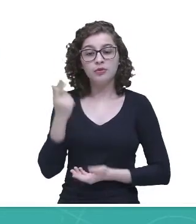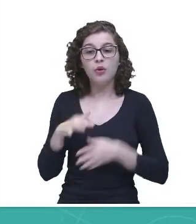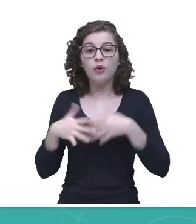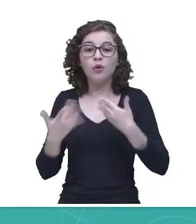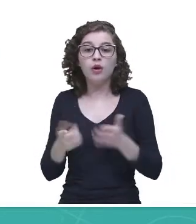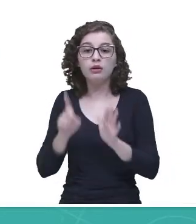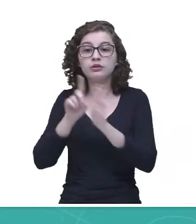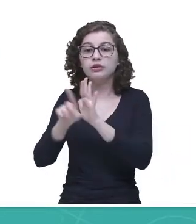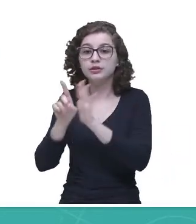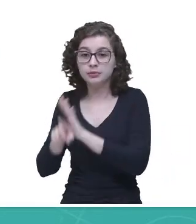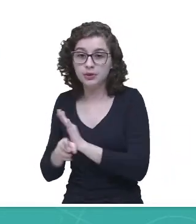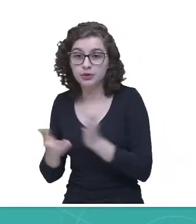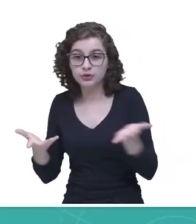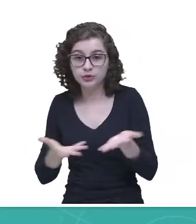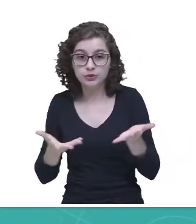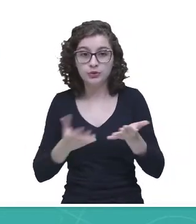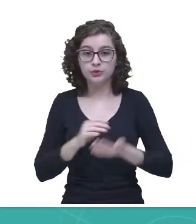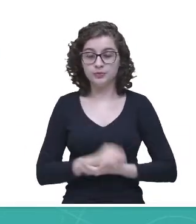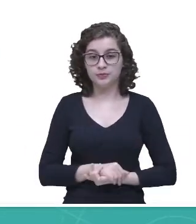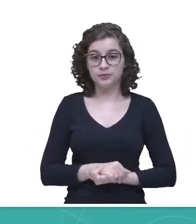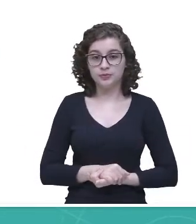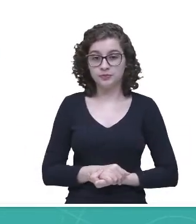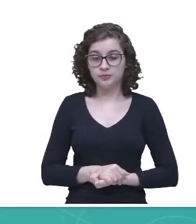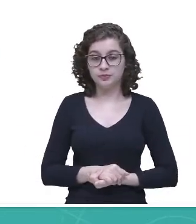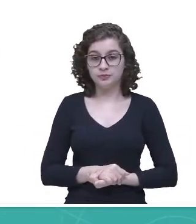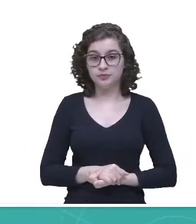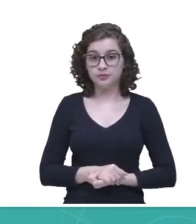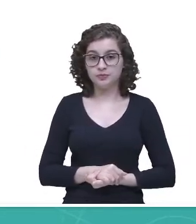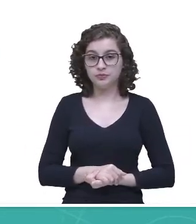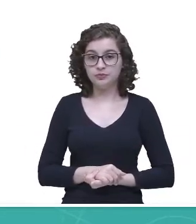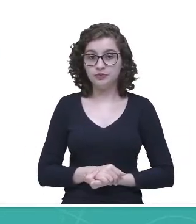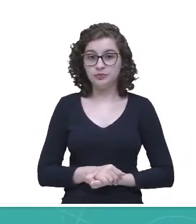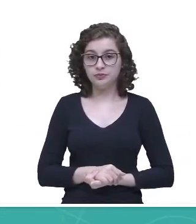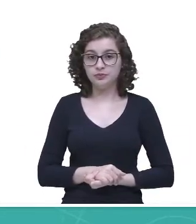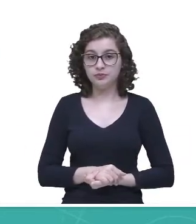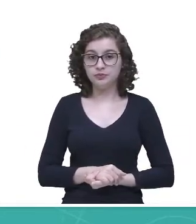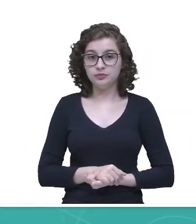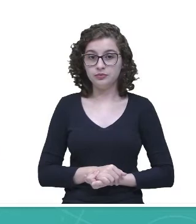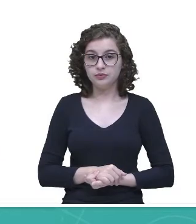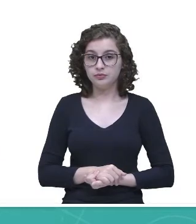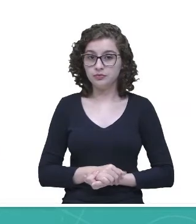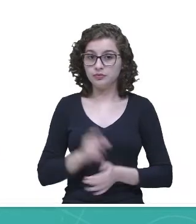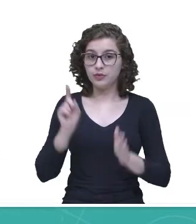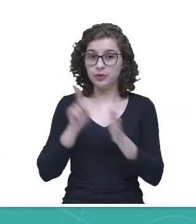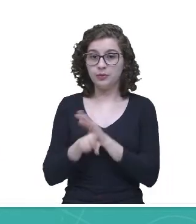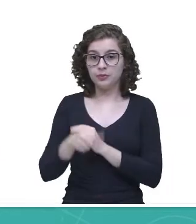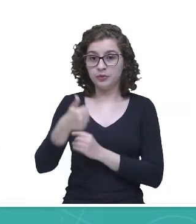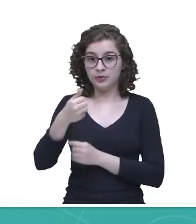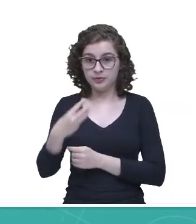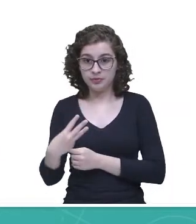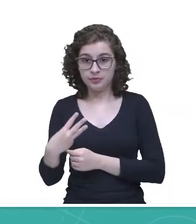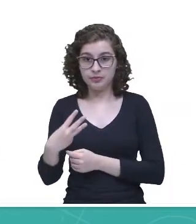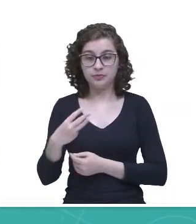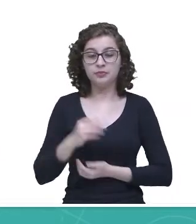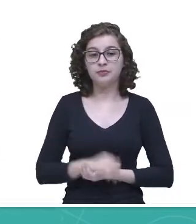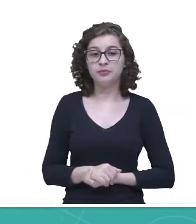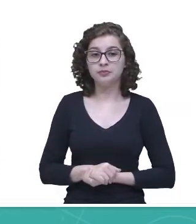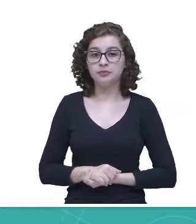do Exercitando de Geografia. Então, nós temos aí, na questão de número 13, é